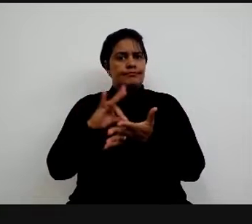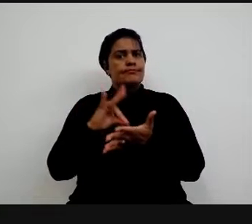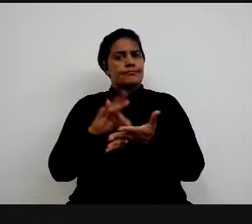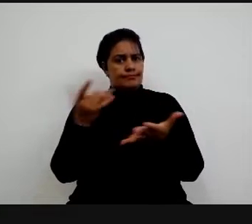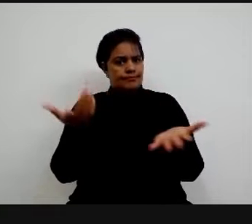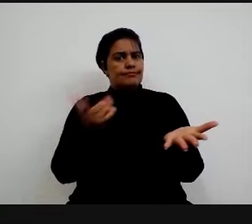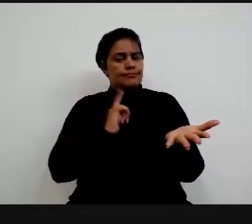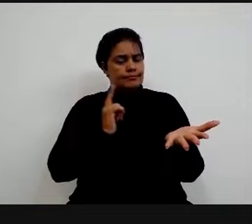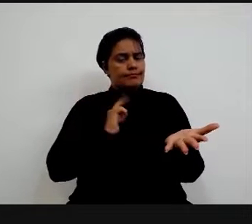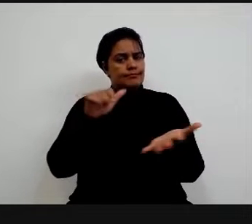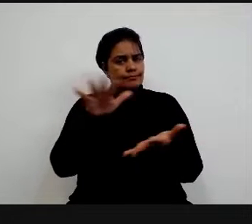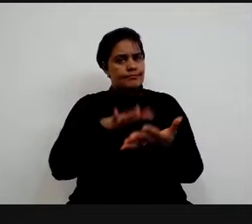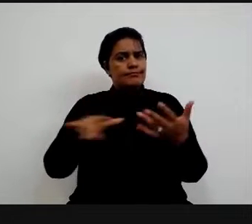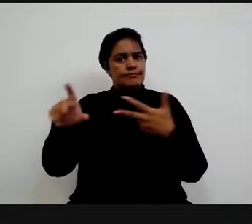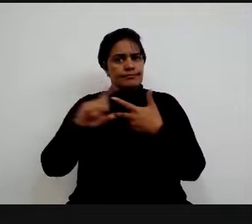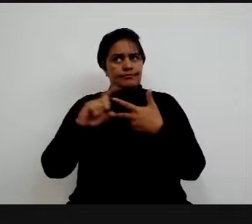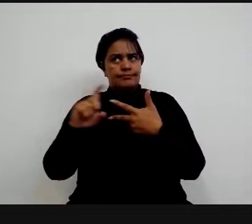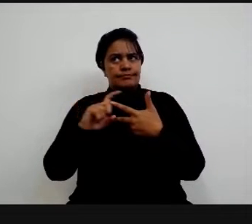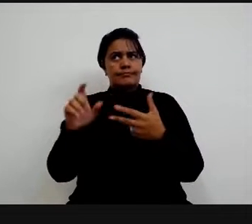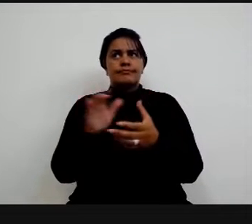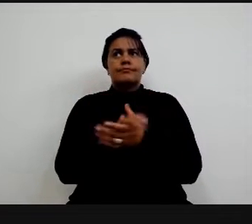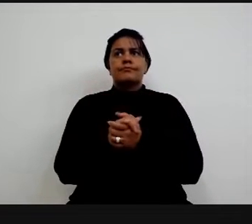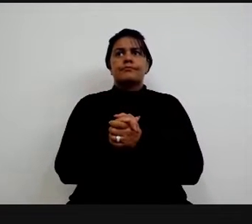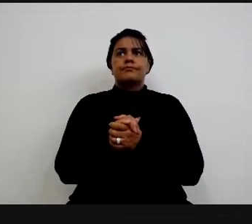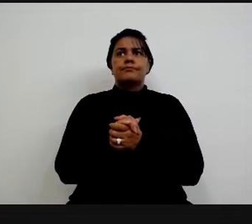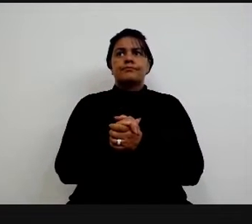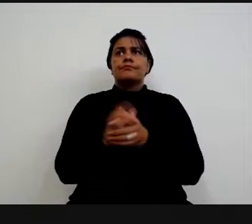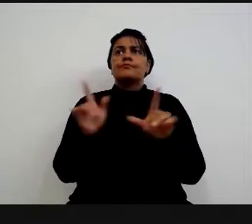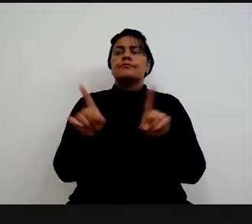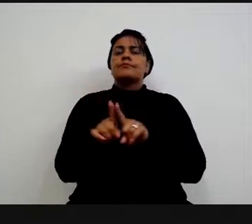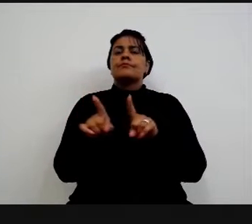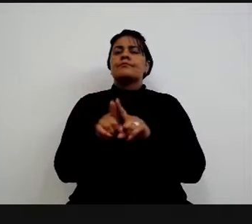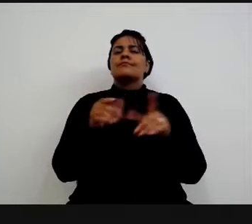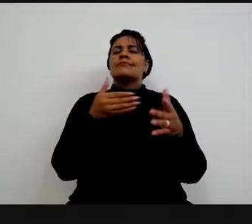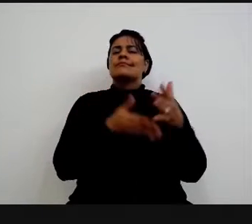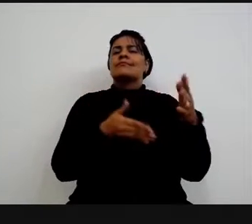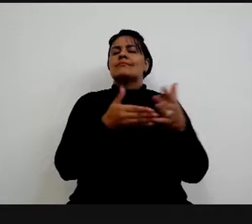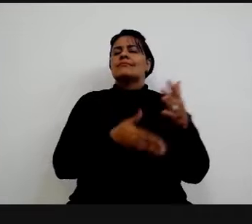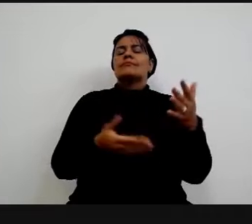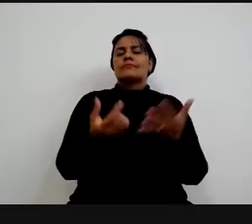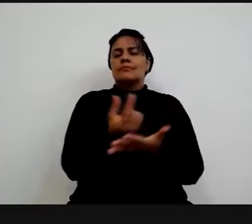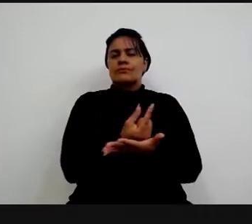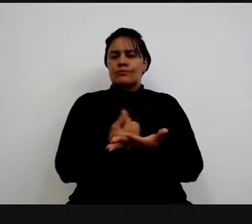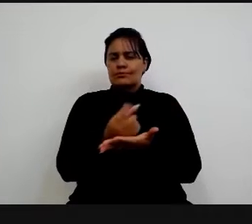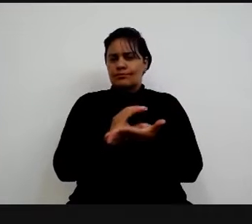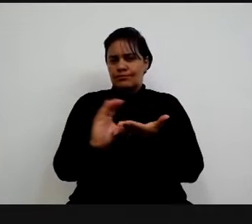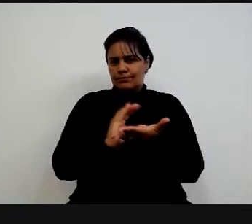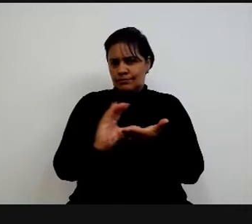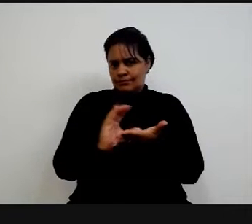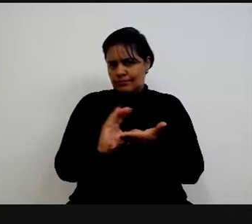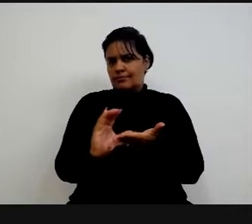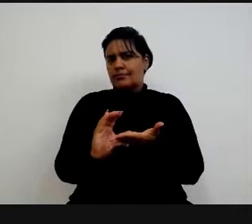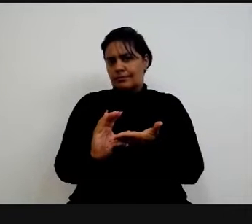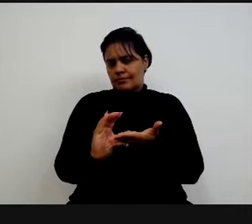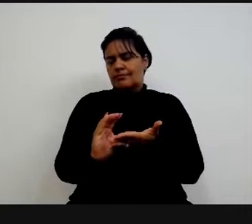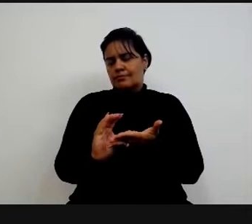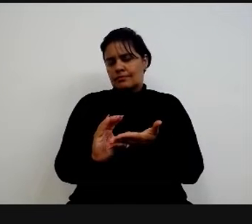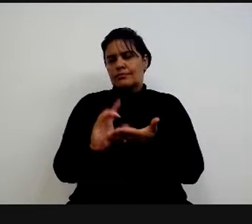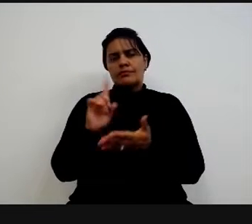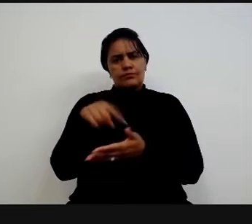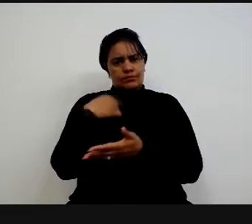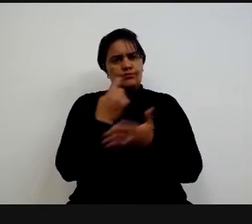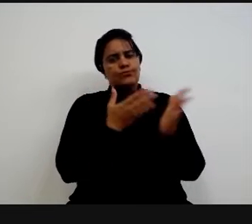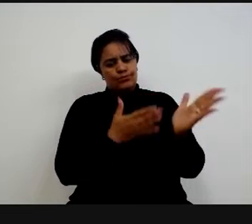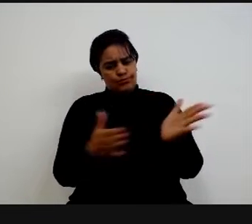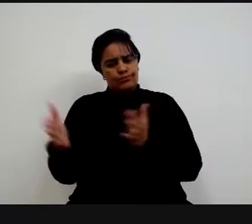mapeado no Executivo Federal. As limitações orçamentárias também são evidentes. Né? Nós estamos passando